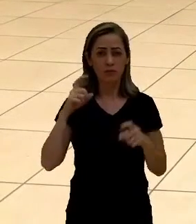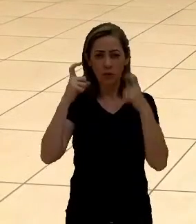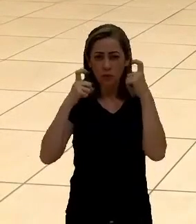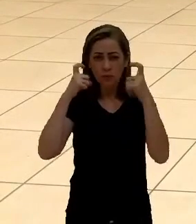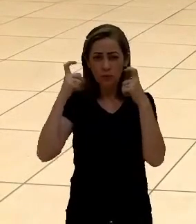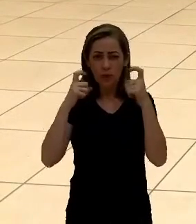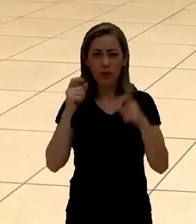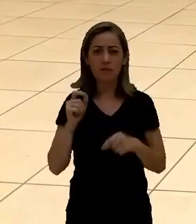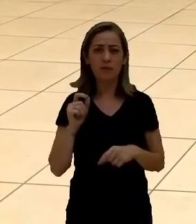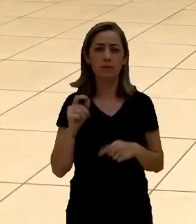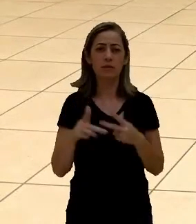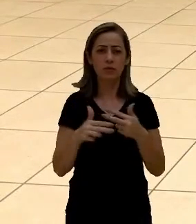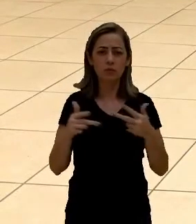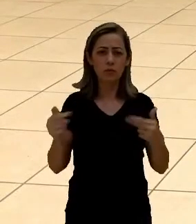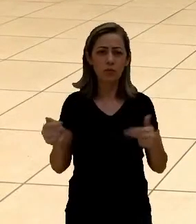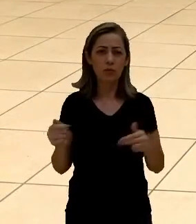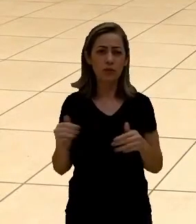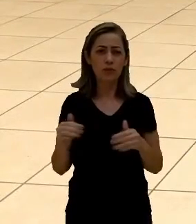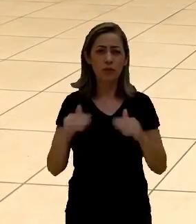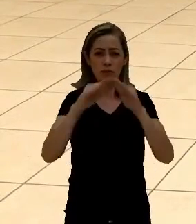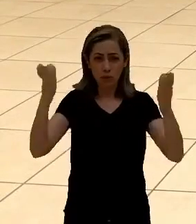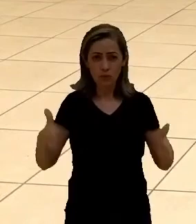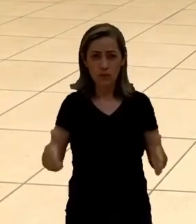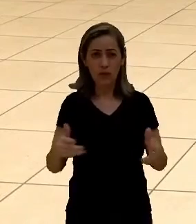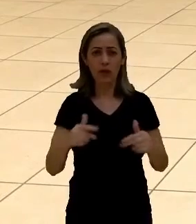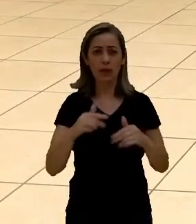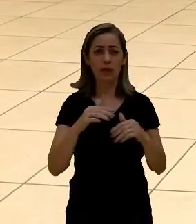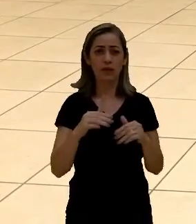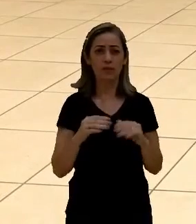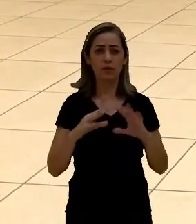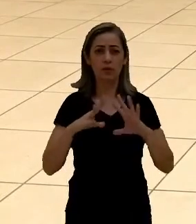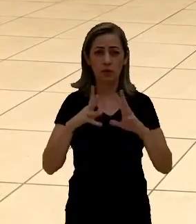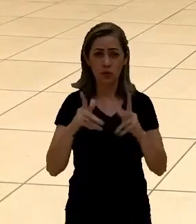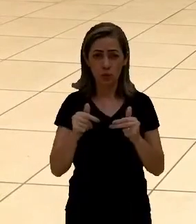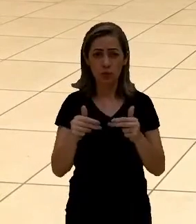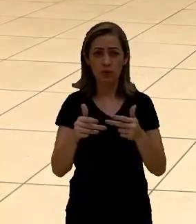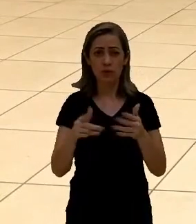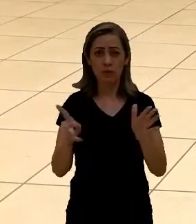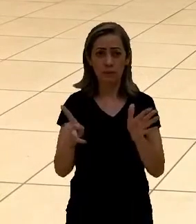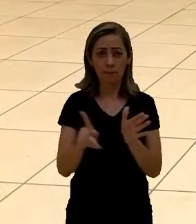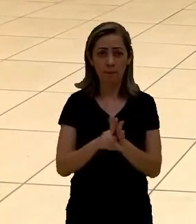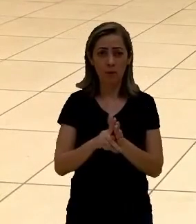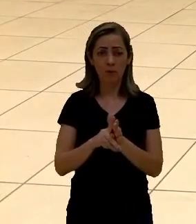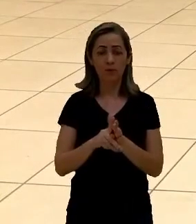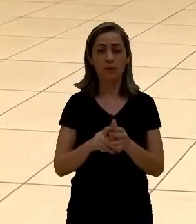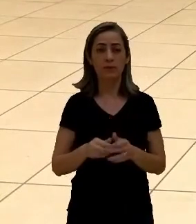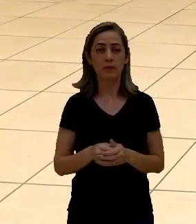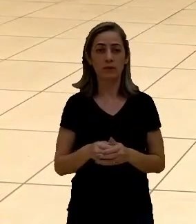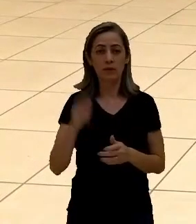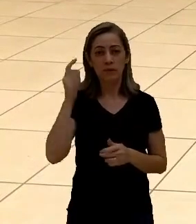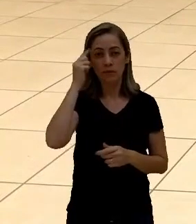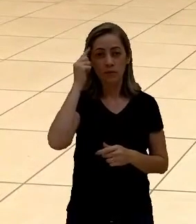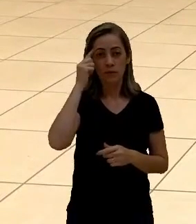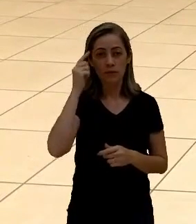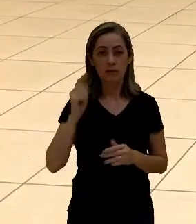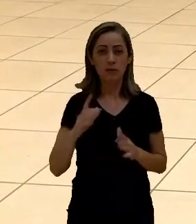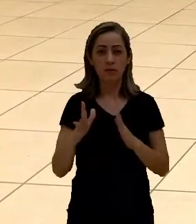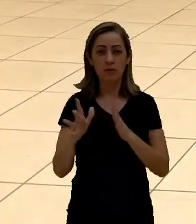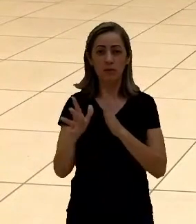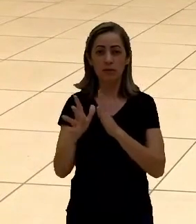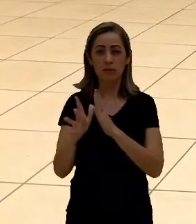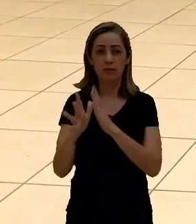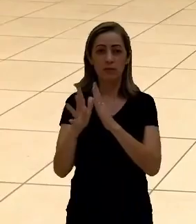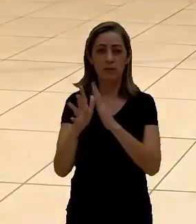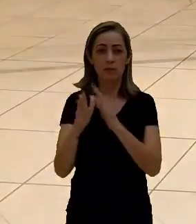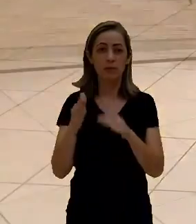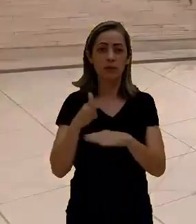ambão com o altar Agora eu tenho que me preocupar com a processão de entrada se não vai bater na câmera eu tenho